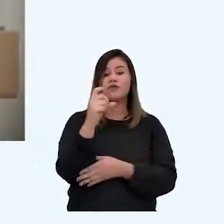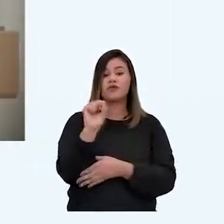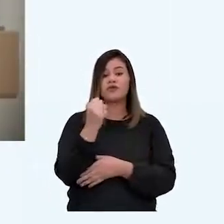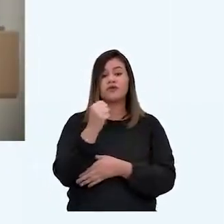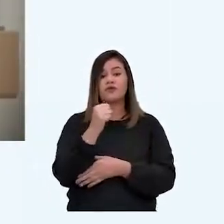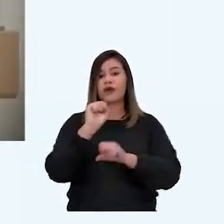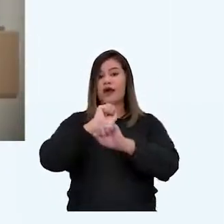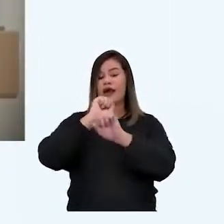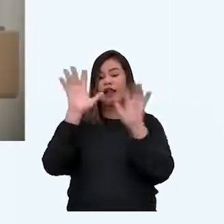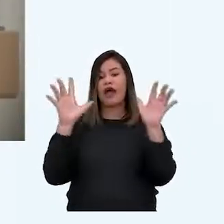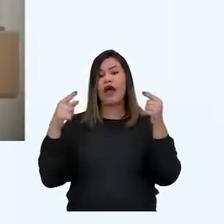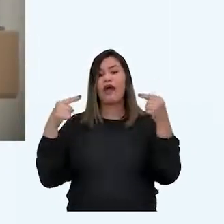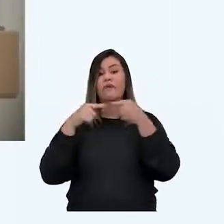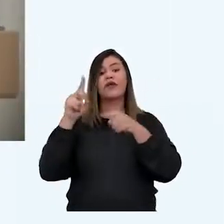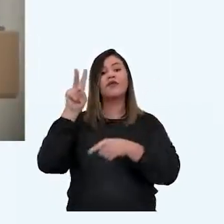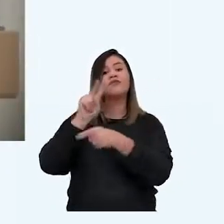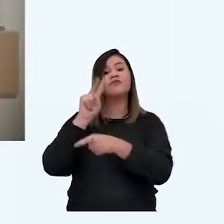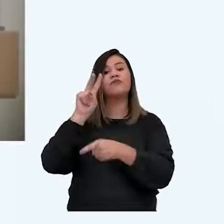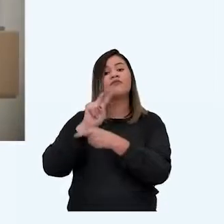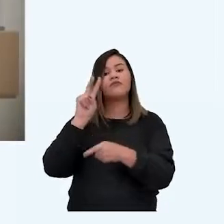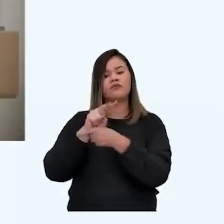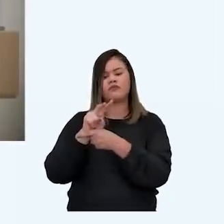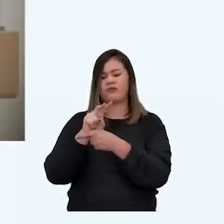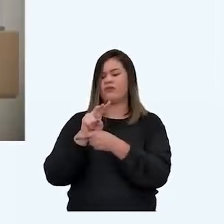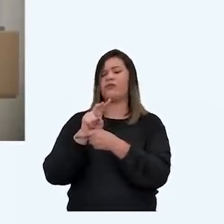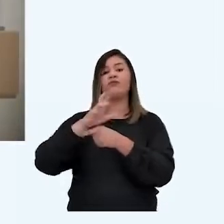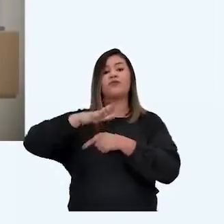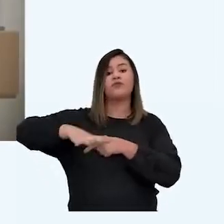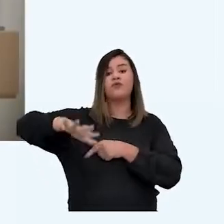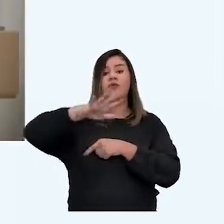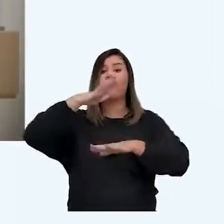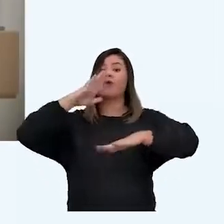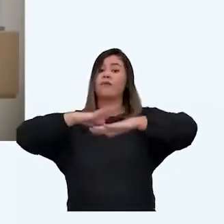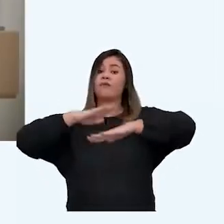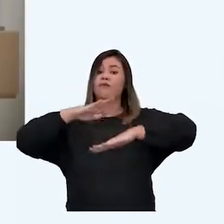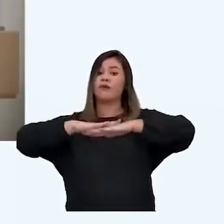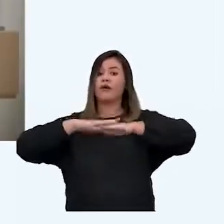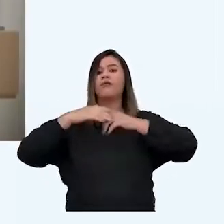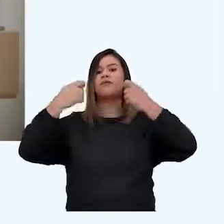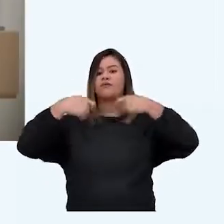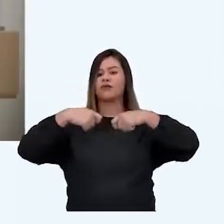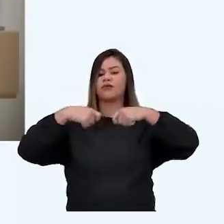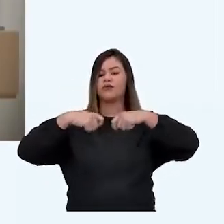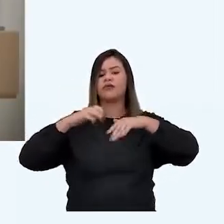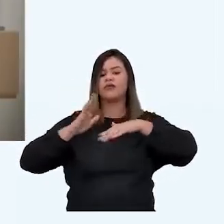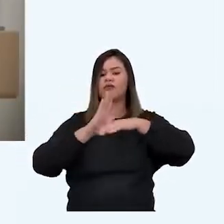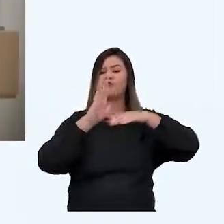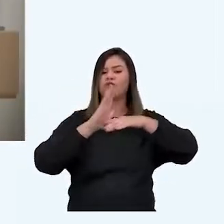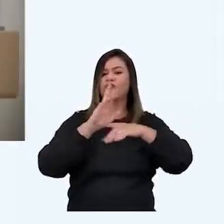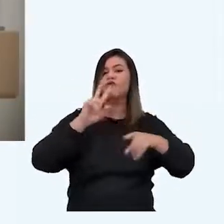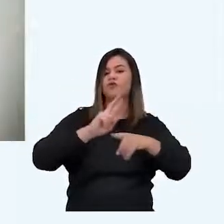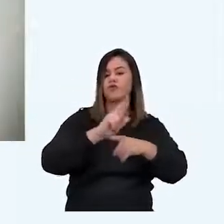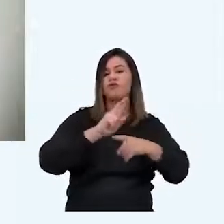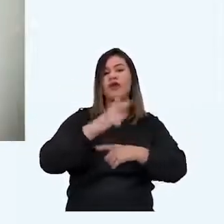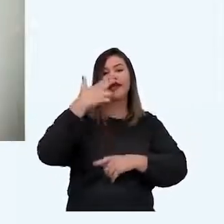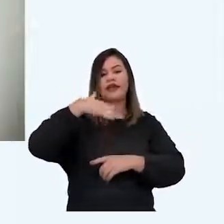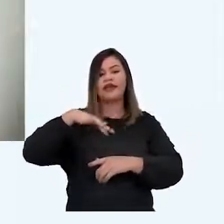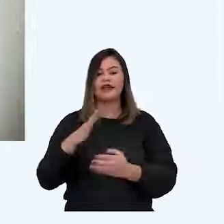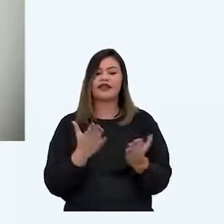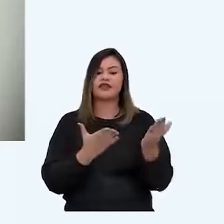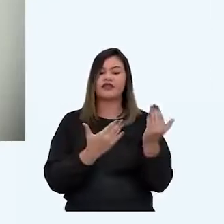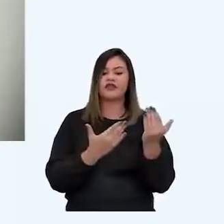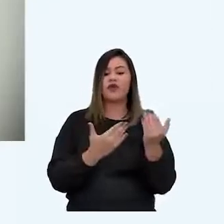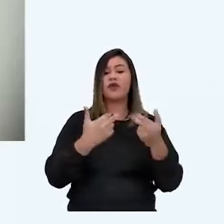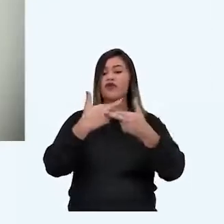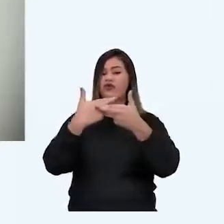claro quanto à proteção. É dever de todos zelar pela dignidade da criança e do adolescente, combatendo